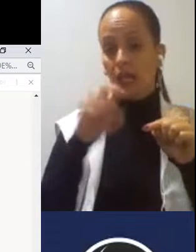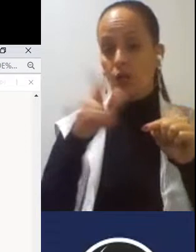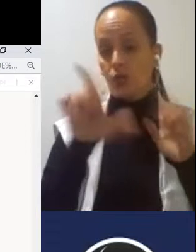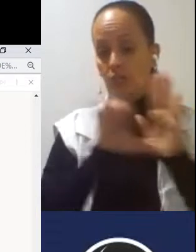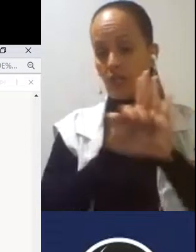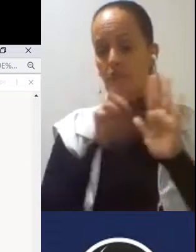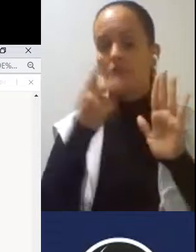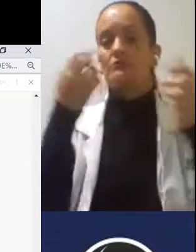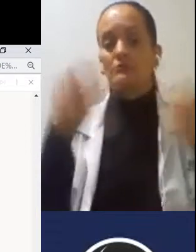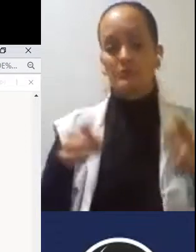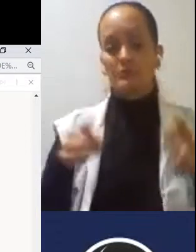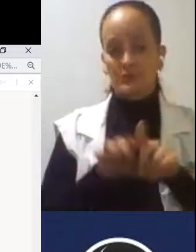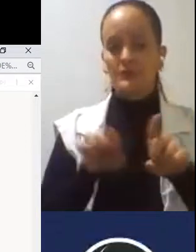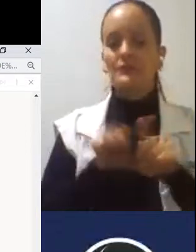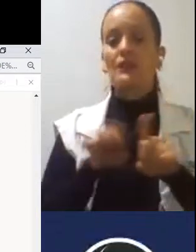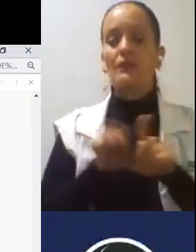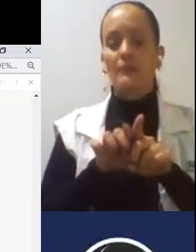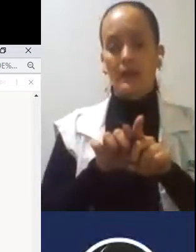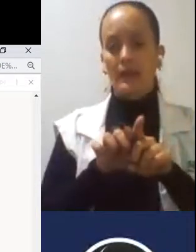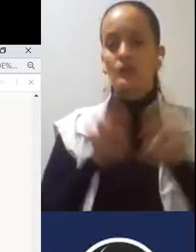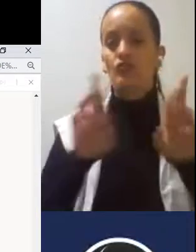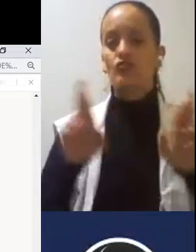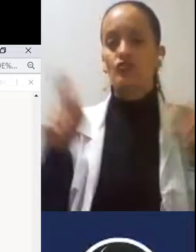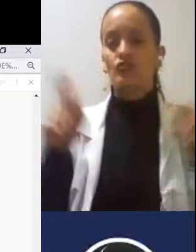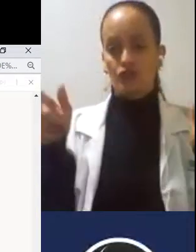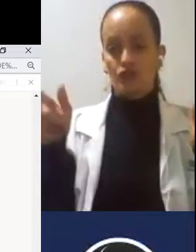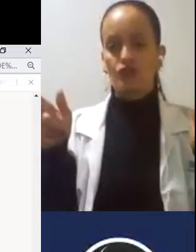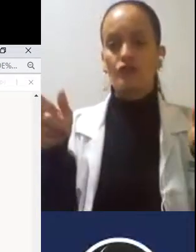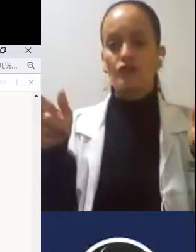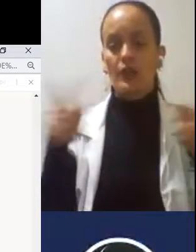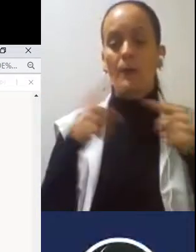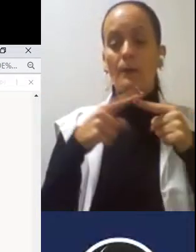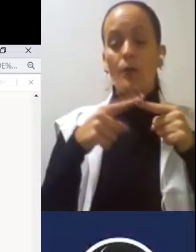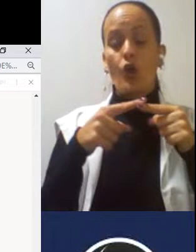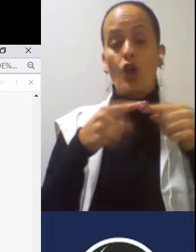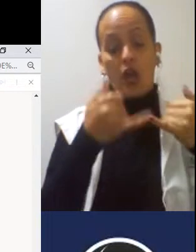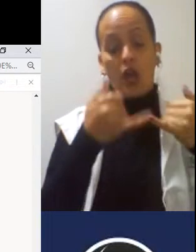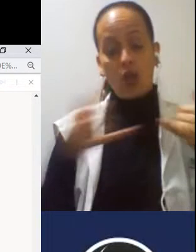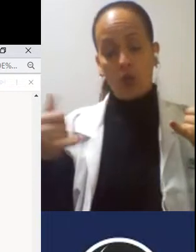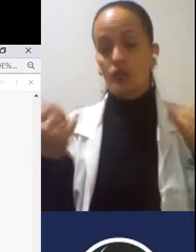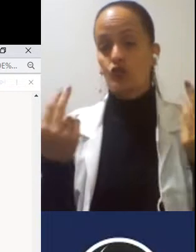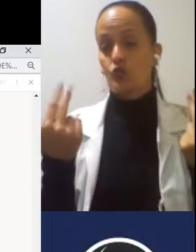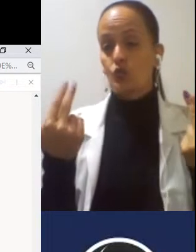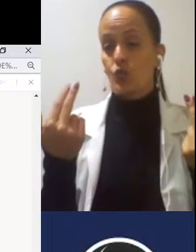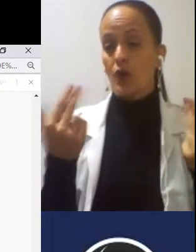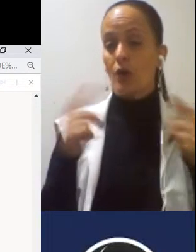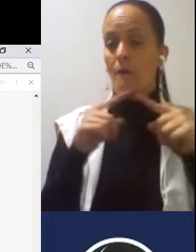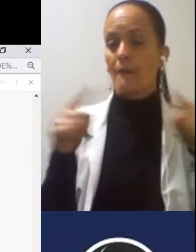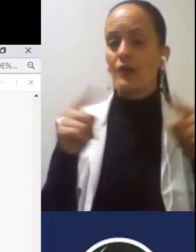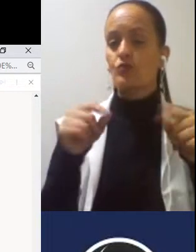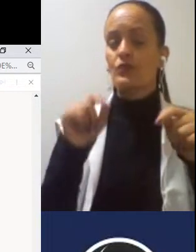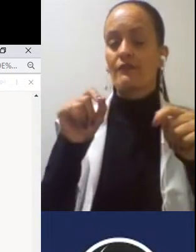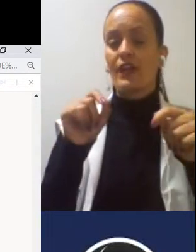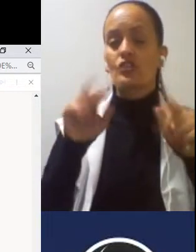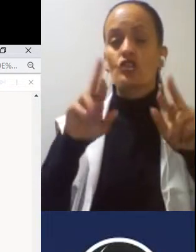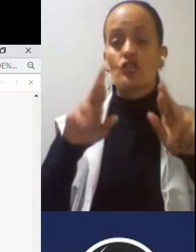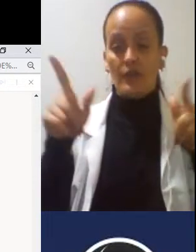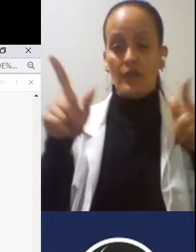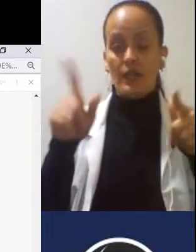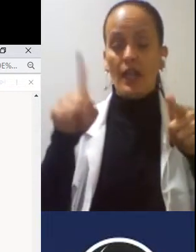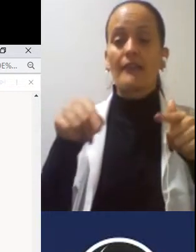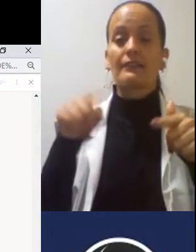tem outro comportamento, né? A corrente elétrica ela é igual e o que vai dividir vai ser a tensão elétrica. Por isso que às vezes você